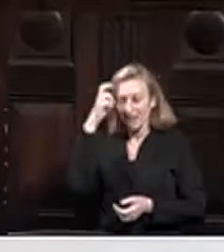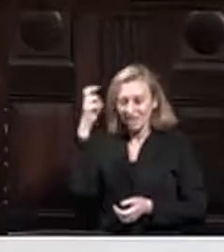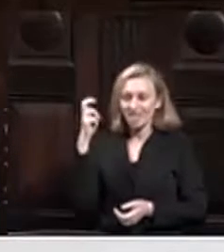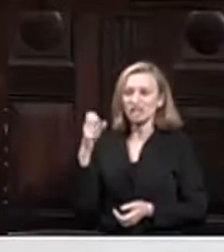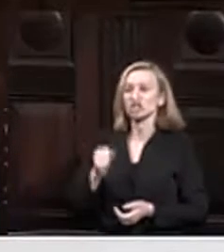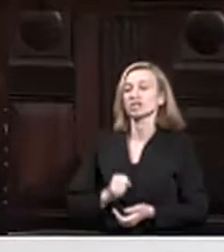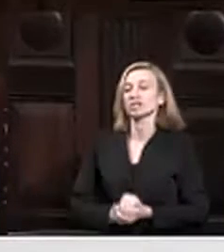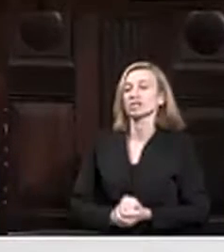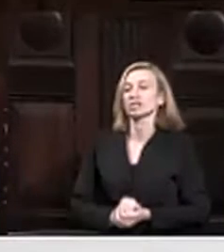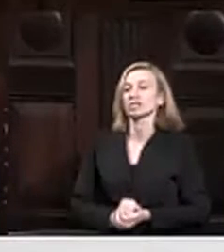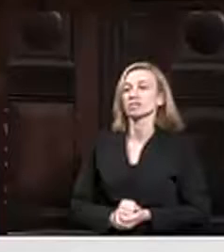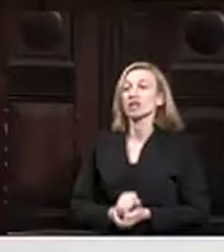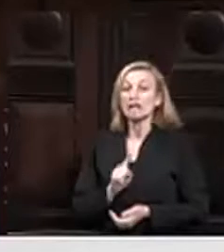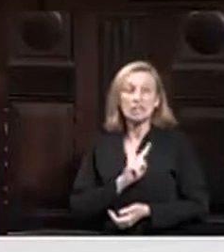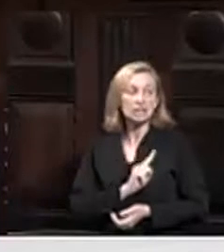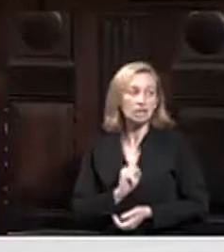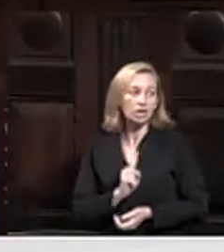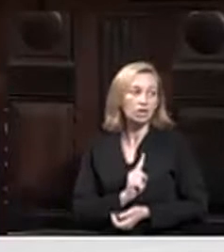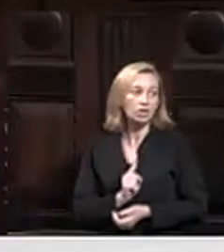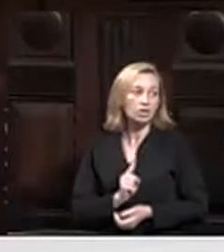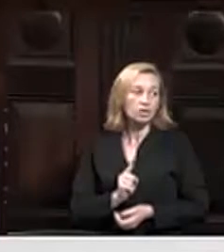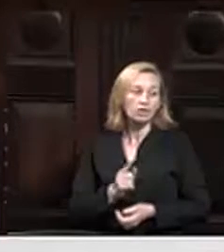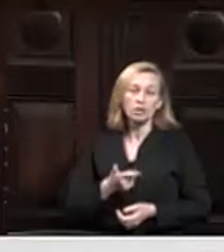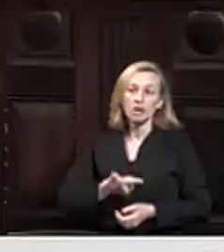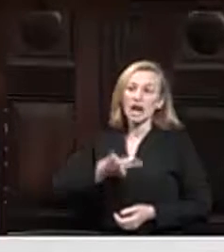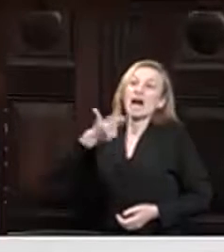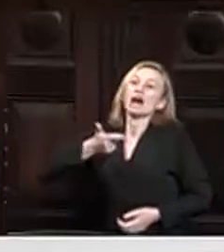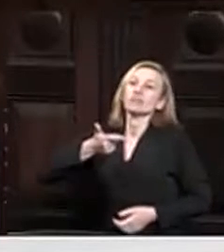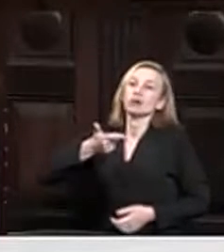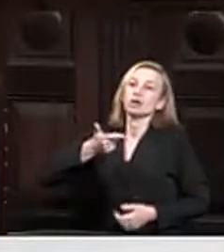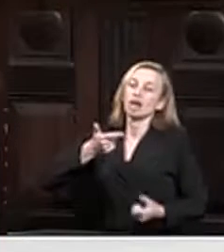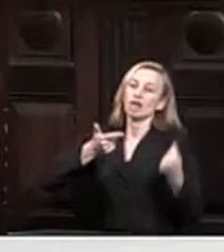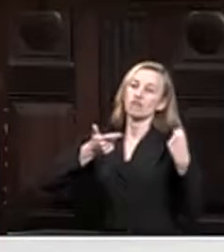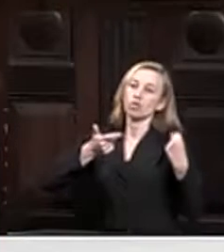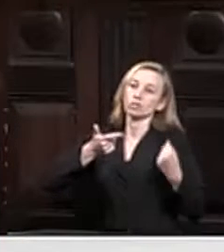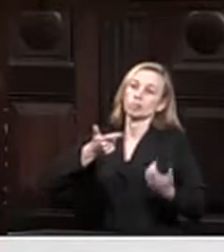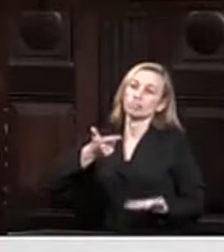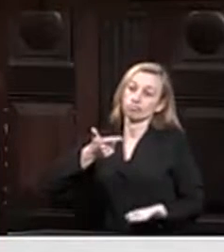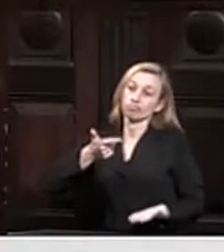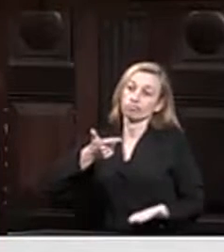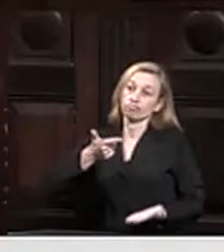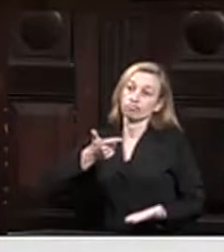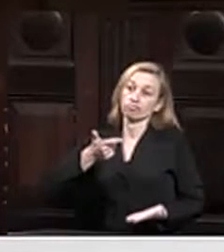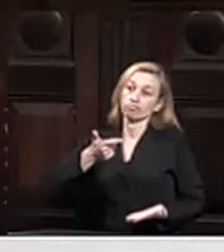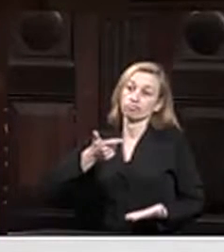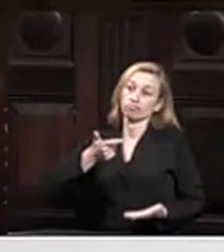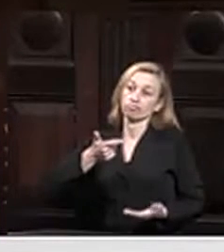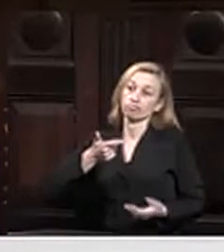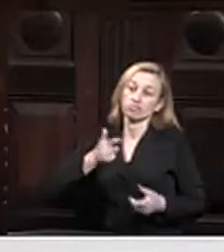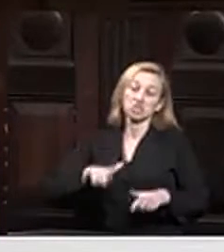inteligência e não o uso de armas que não tem levado e não tem